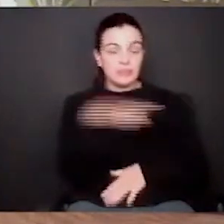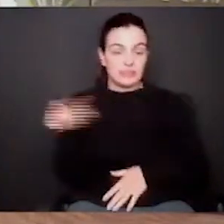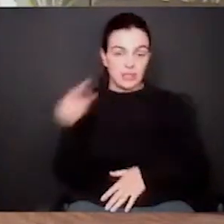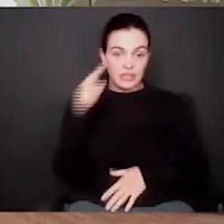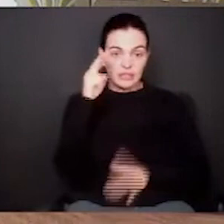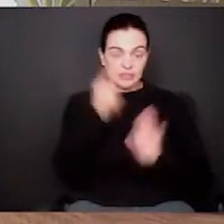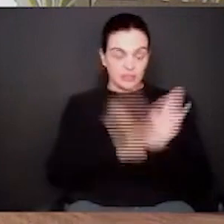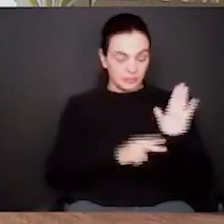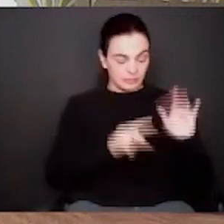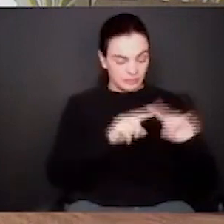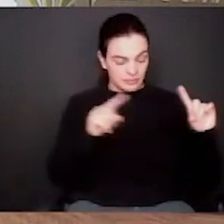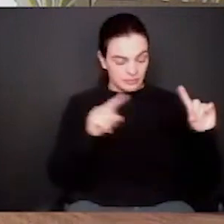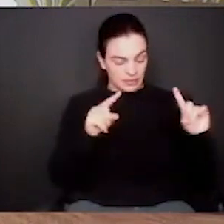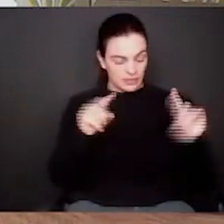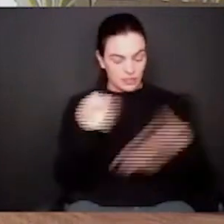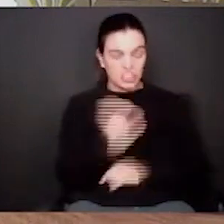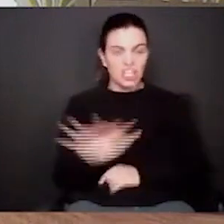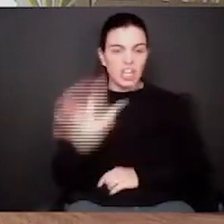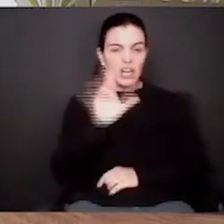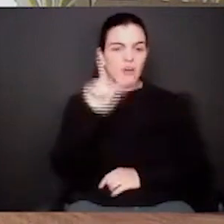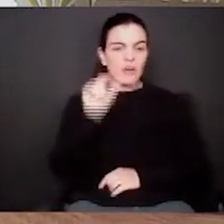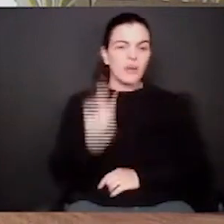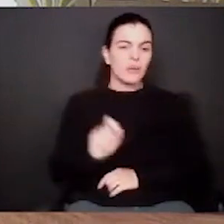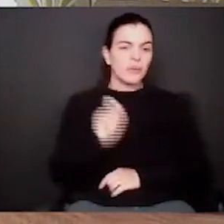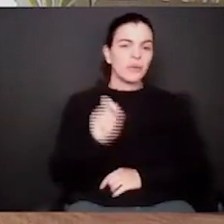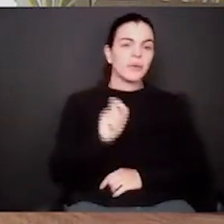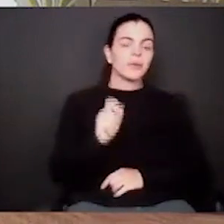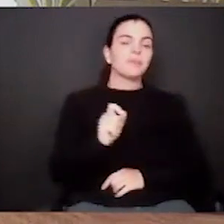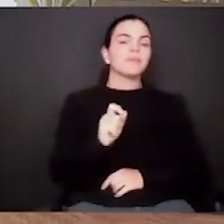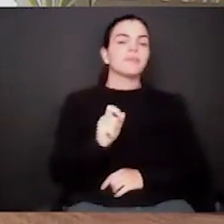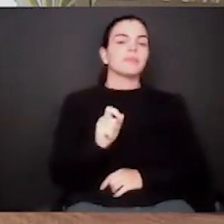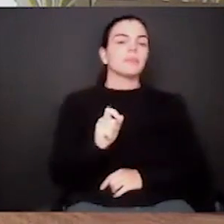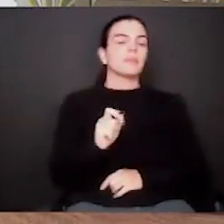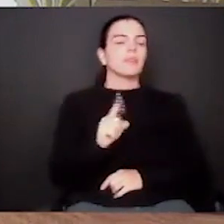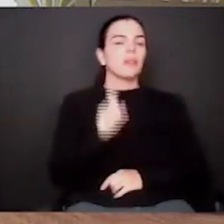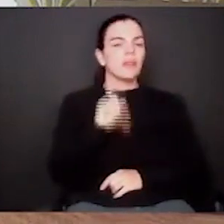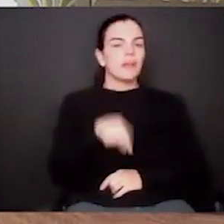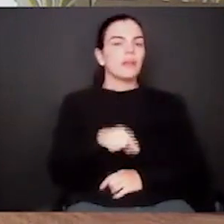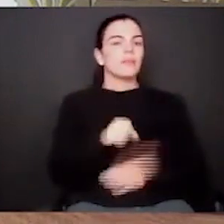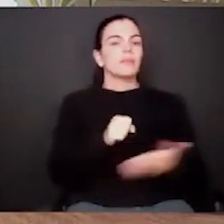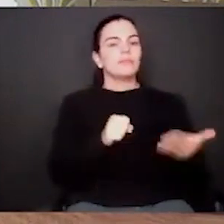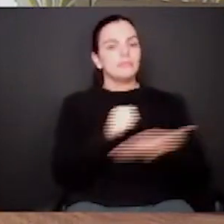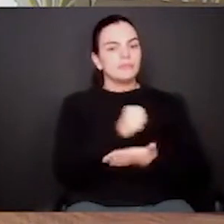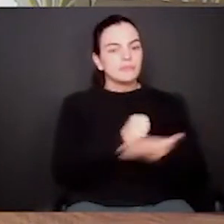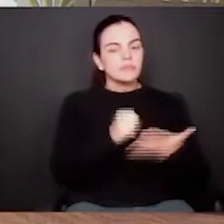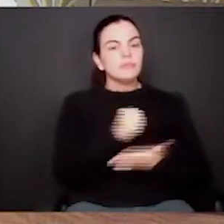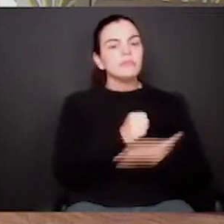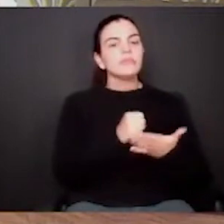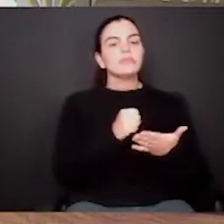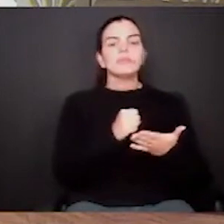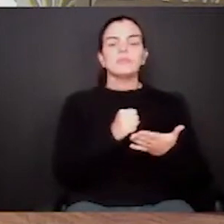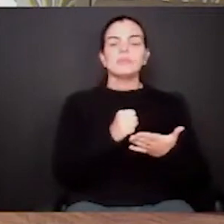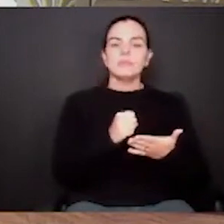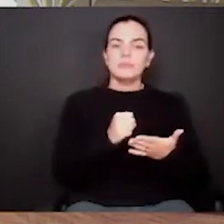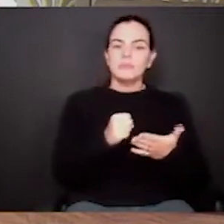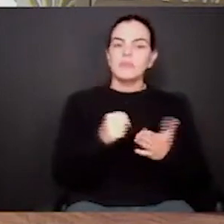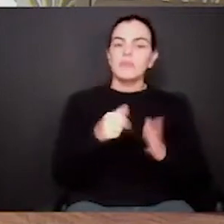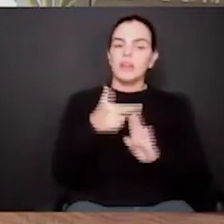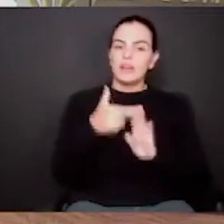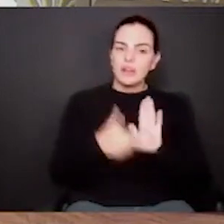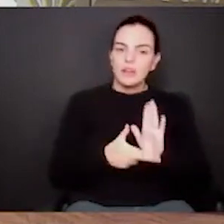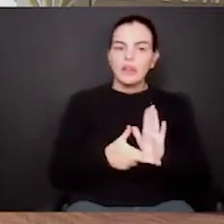trata? Ele trata de criar princípios, diretrizes, ações, estratégias, metas que